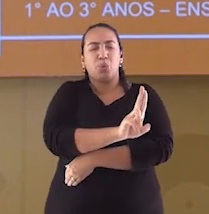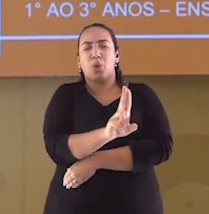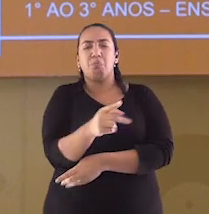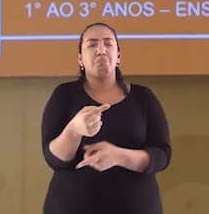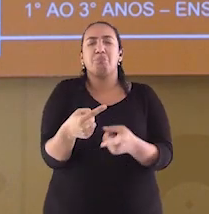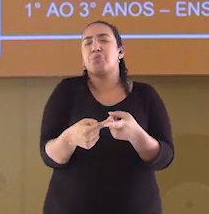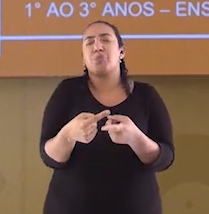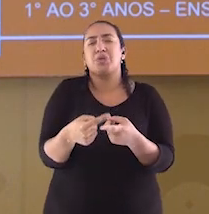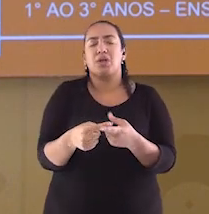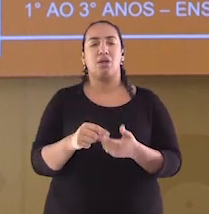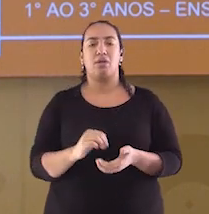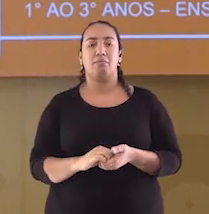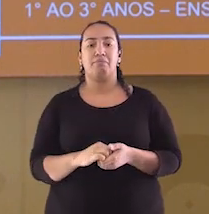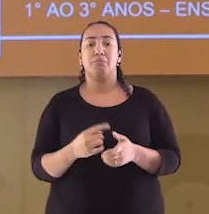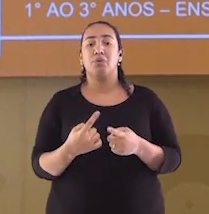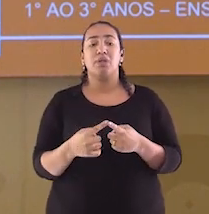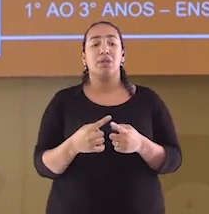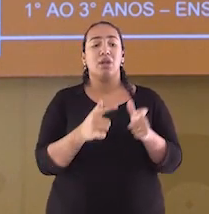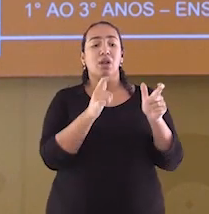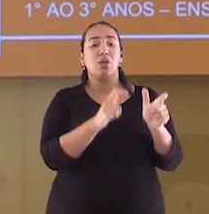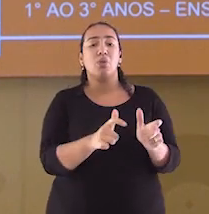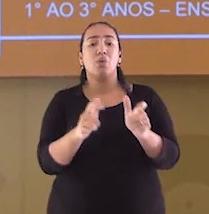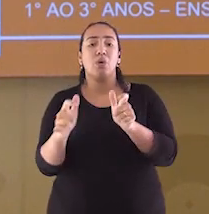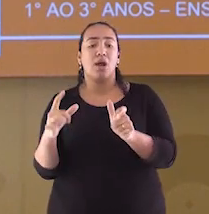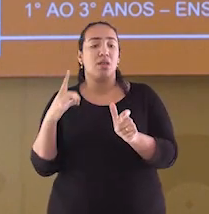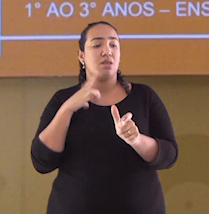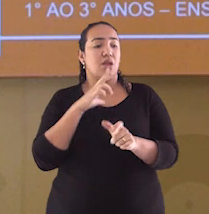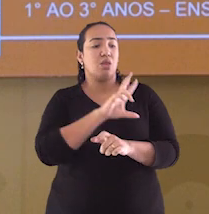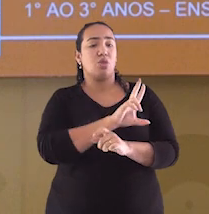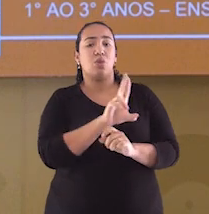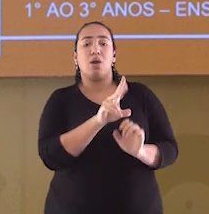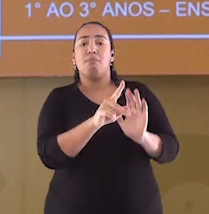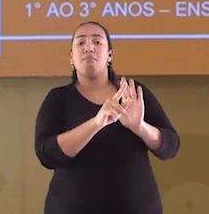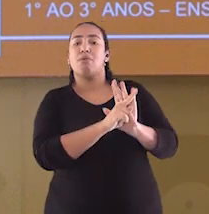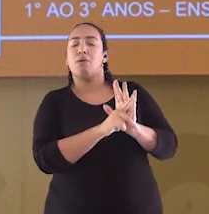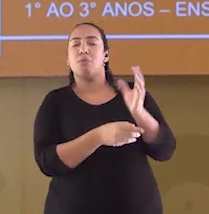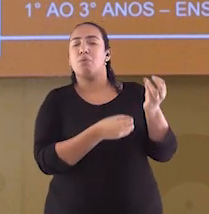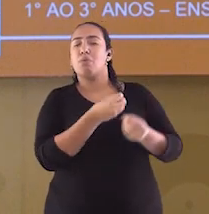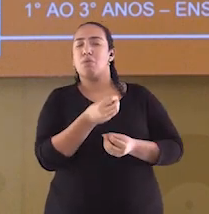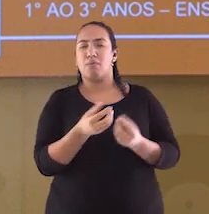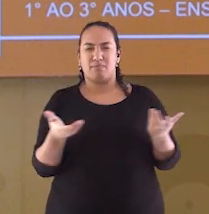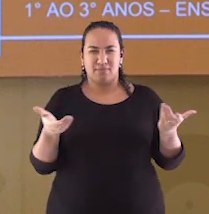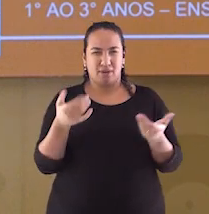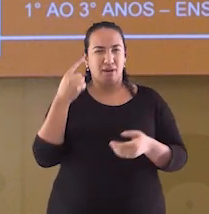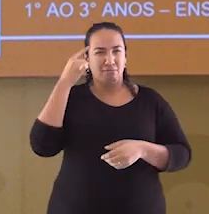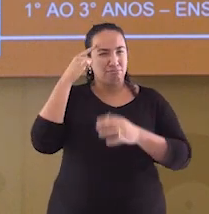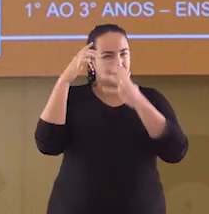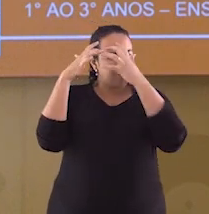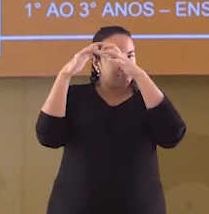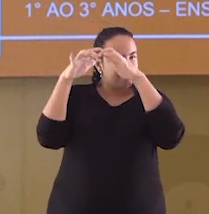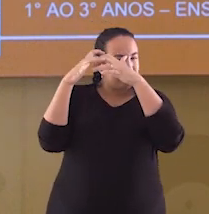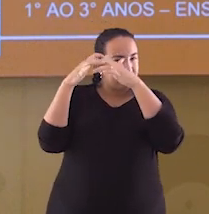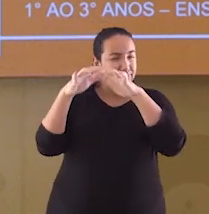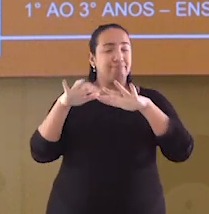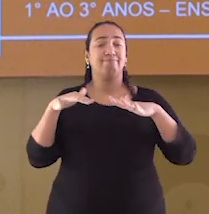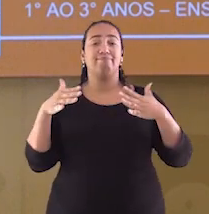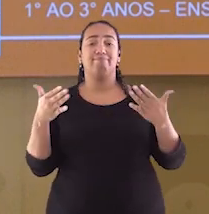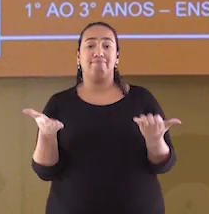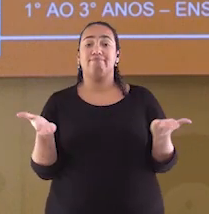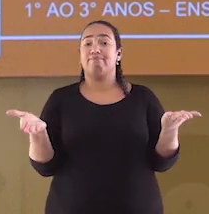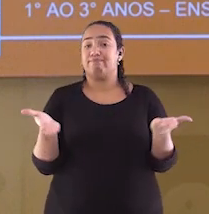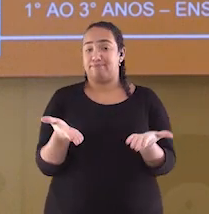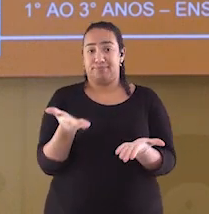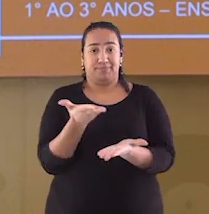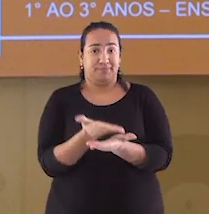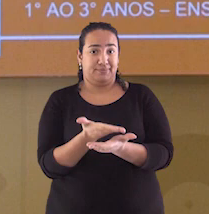que motivou cada lugar a receber um nome específico? Vamos pensar um pouco sobre isso? Na aula